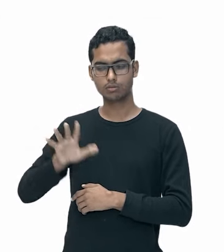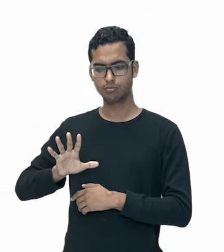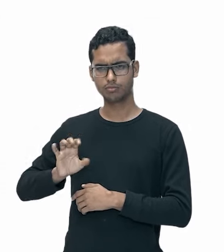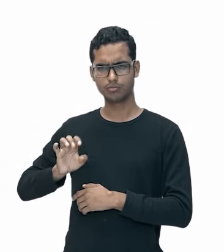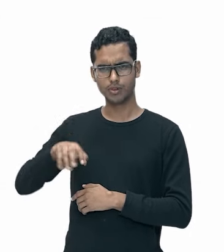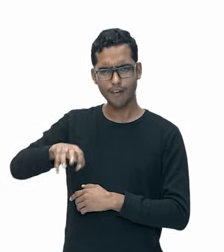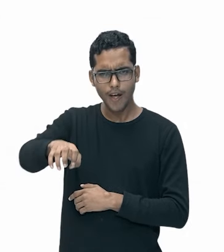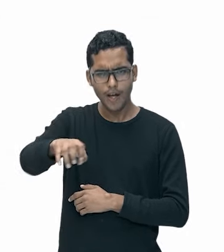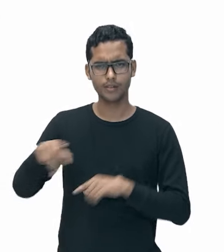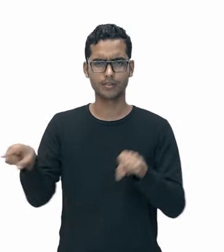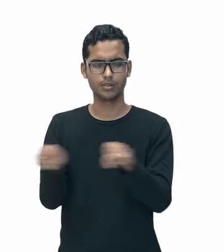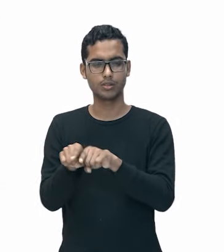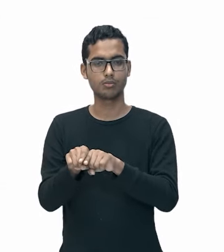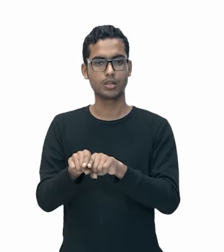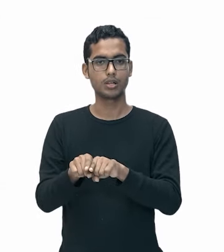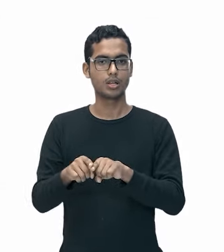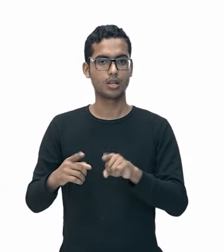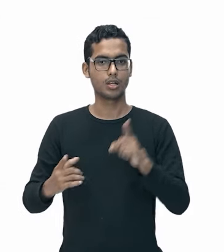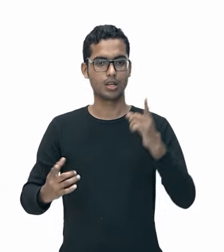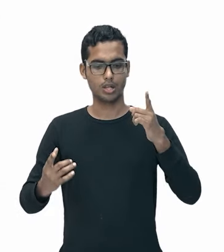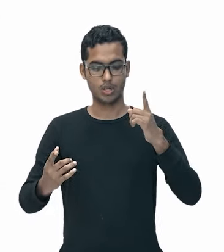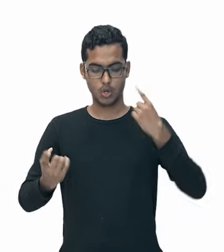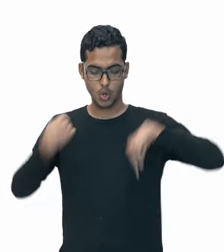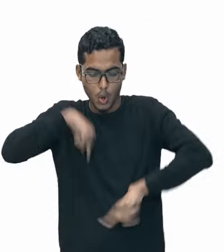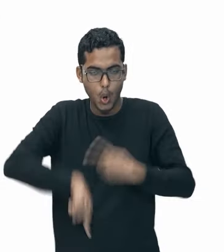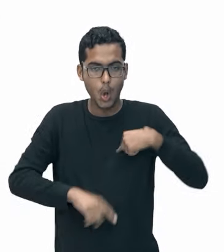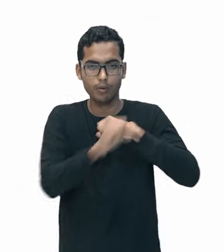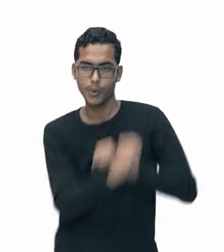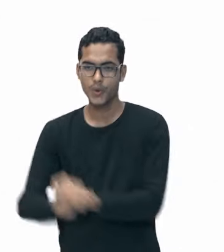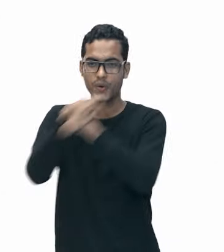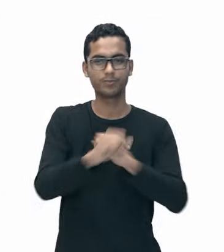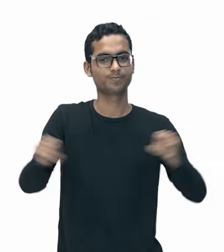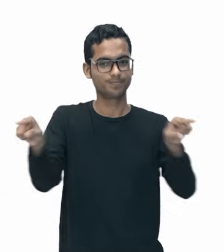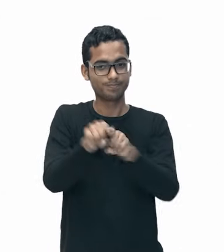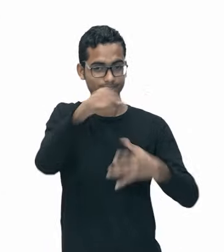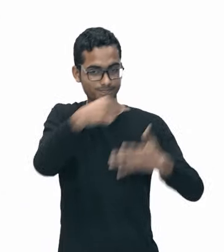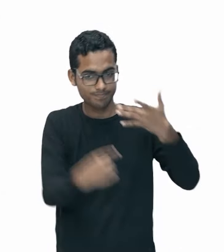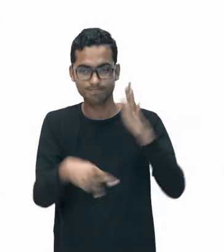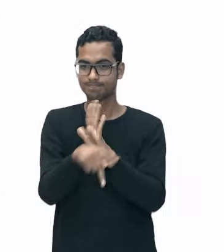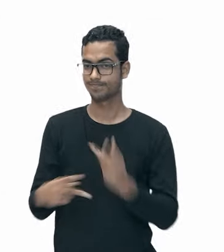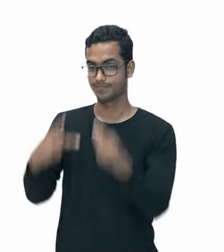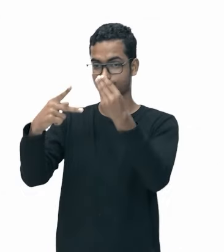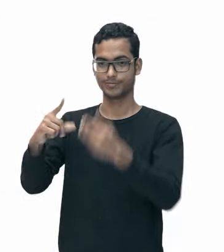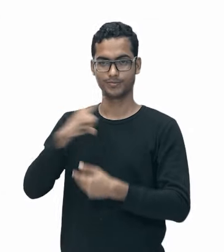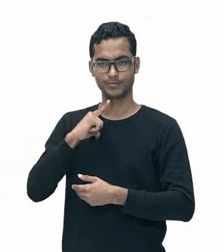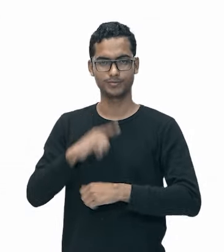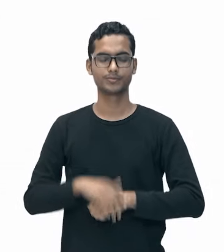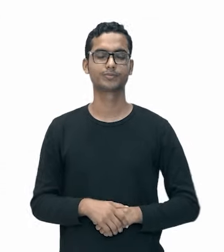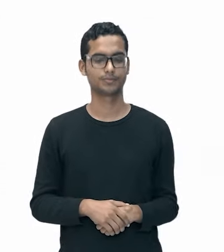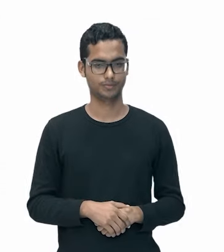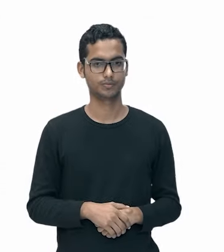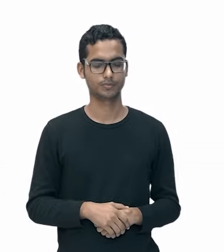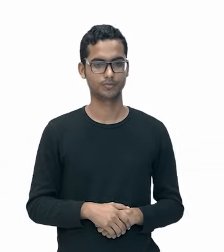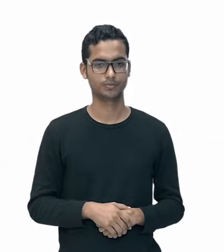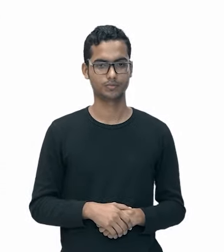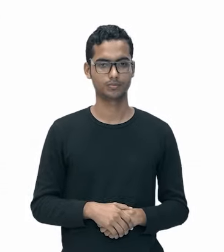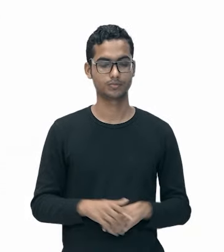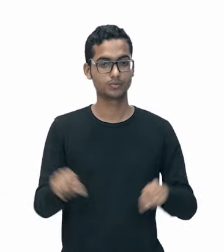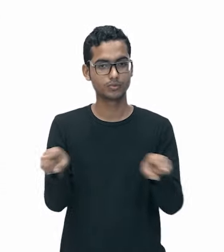várias funções as proteínas possuem e aqui eu trago né uma uma das funções das proteínas que são as